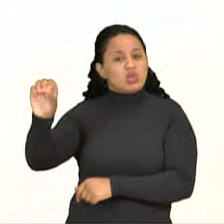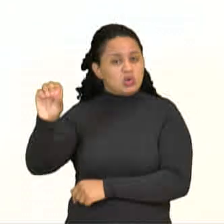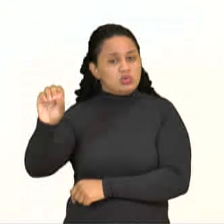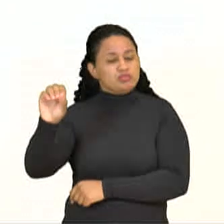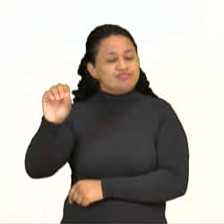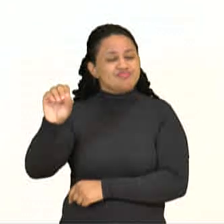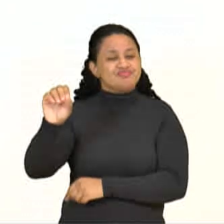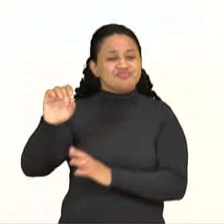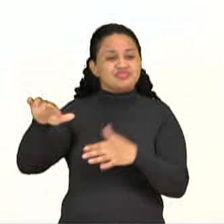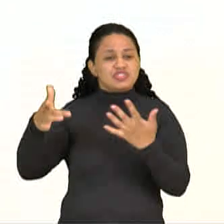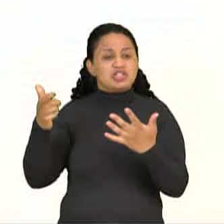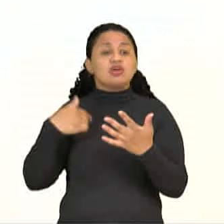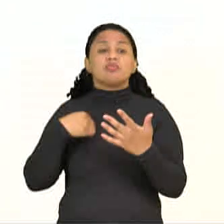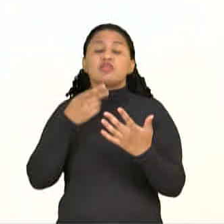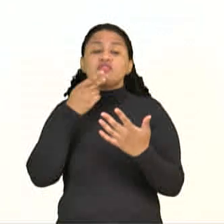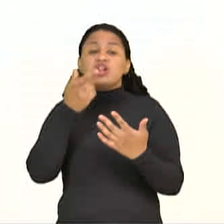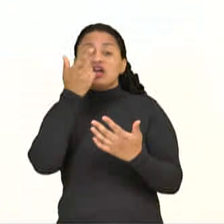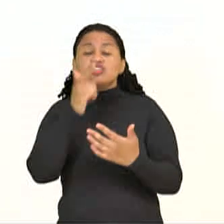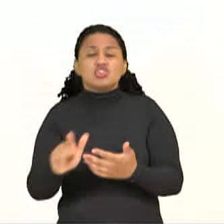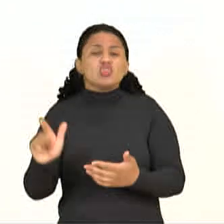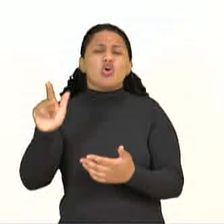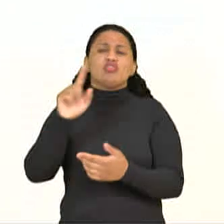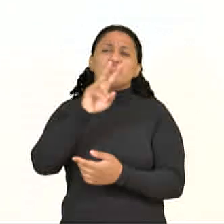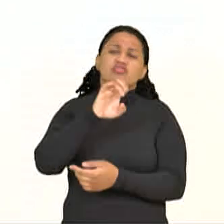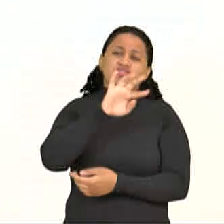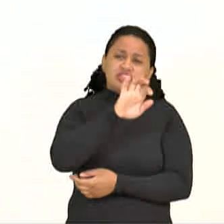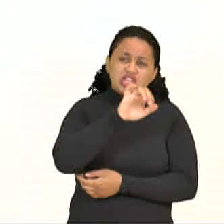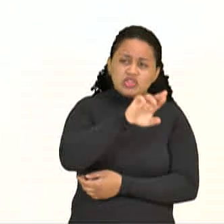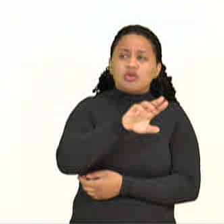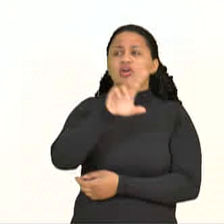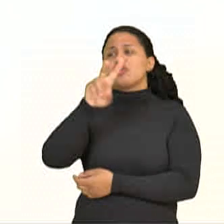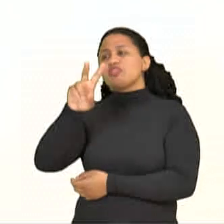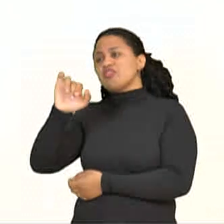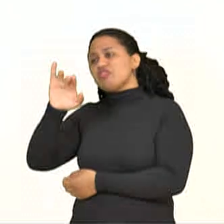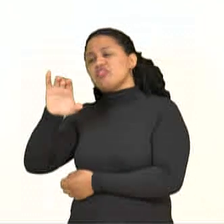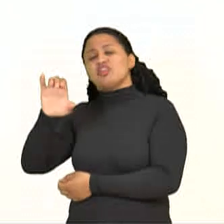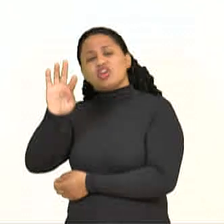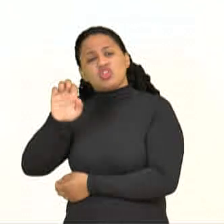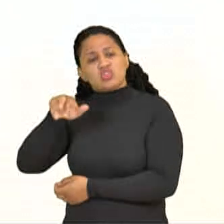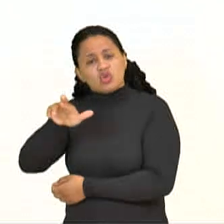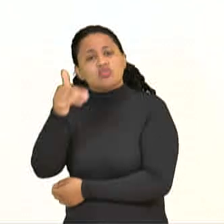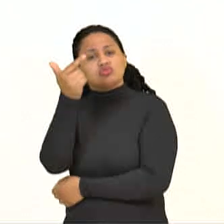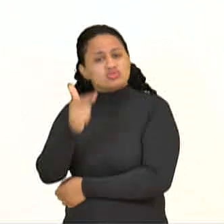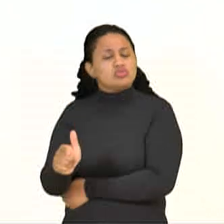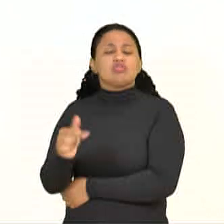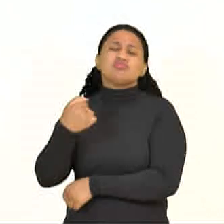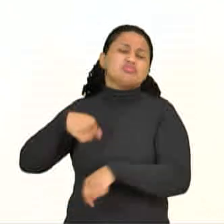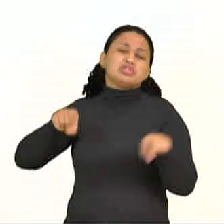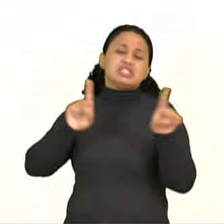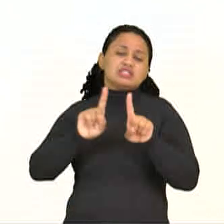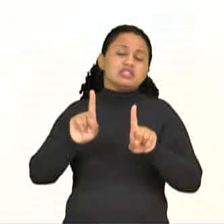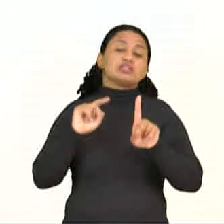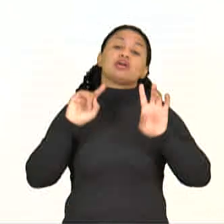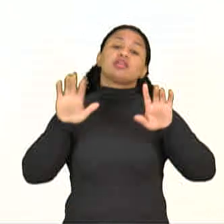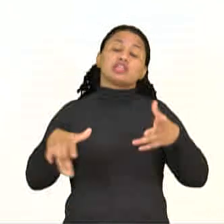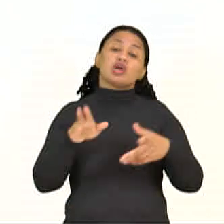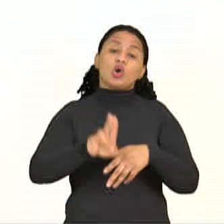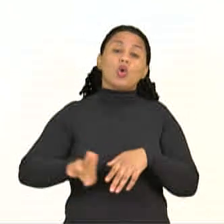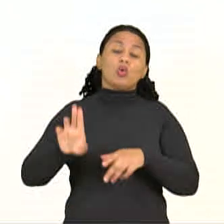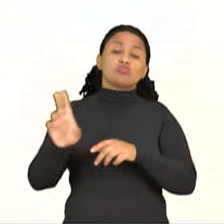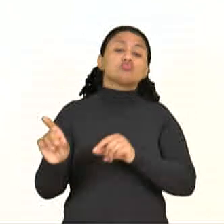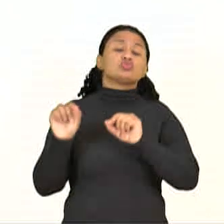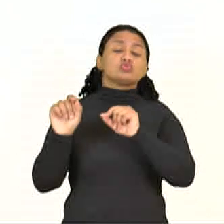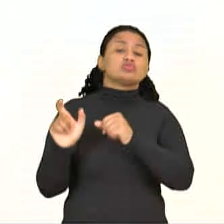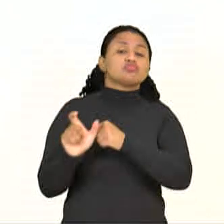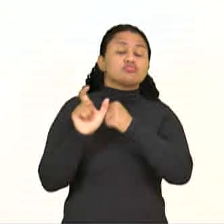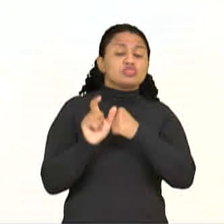mais voltar. Observem que para evitar essa repetição pleonástica, redundante, desnecessária, o que o